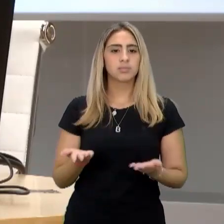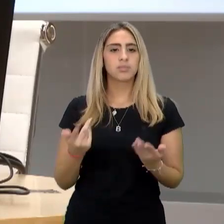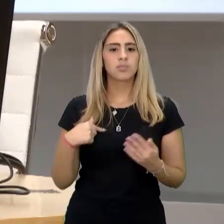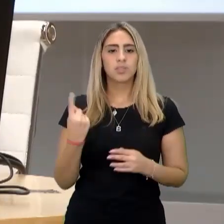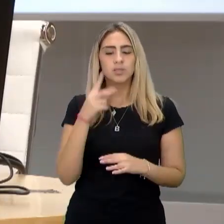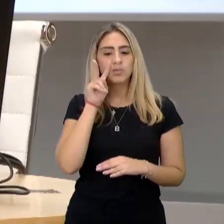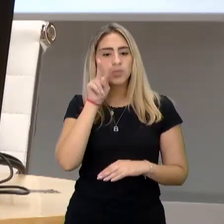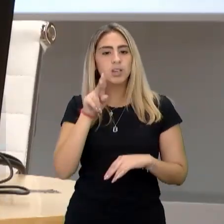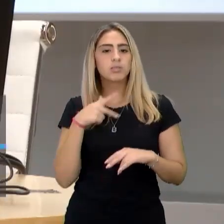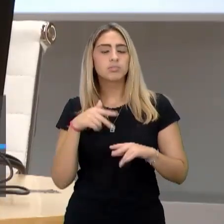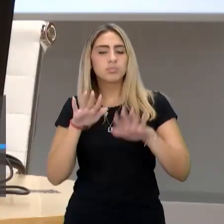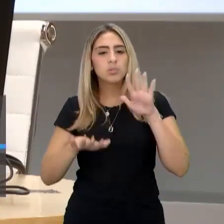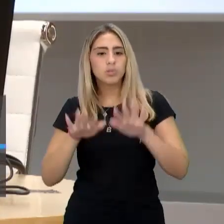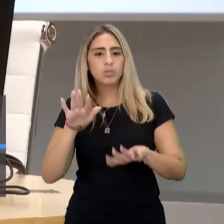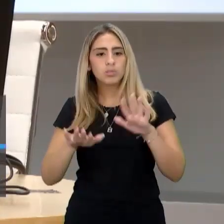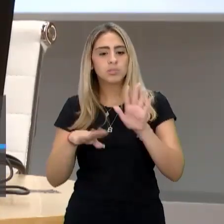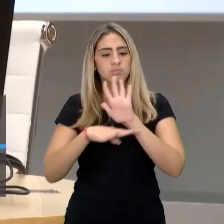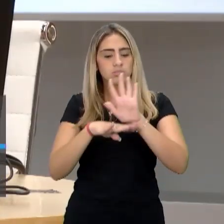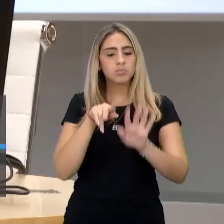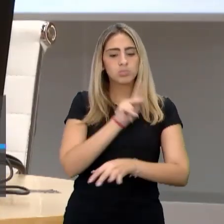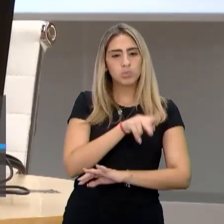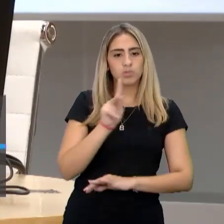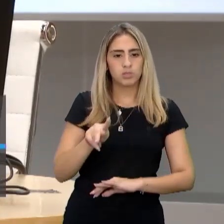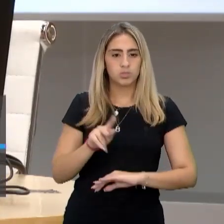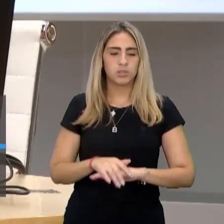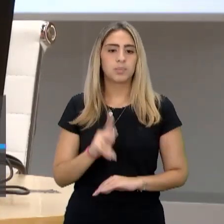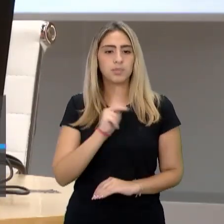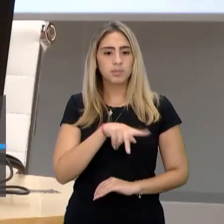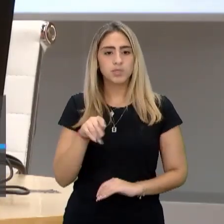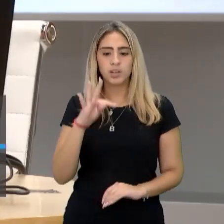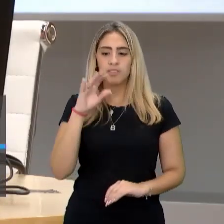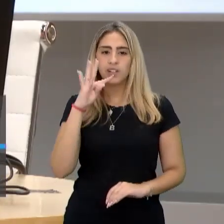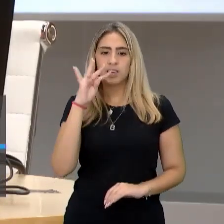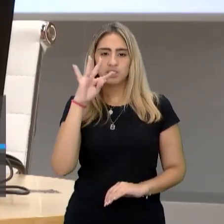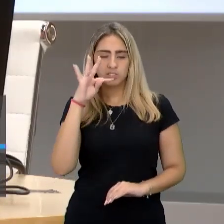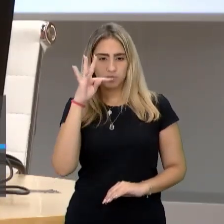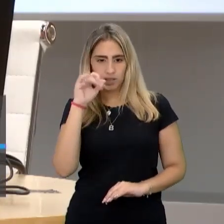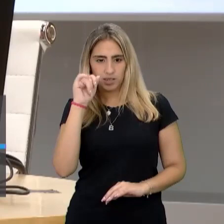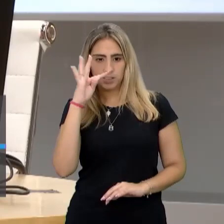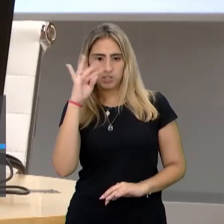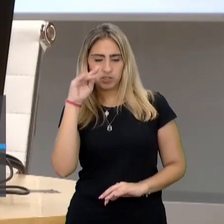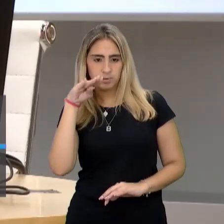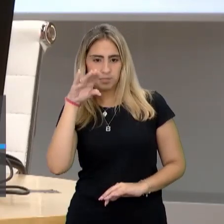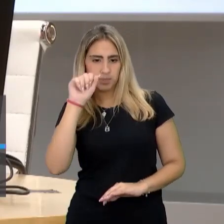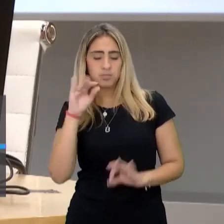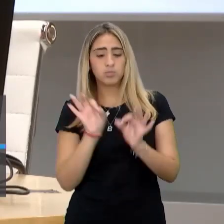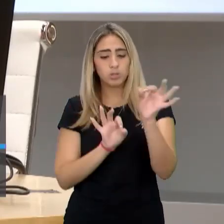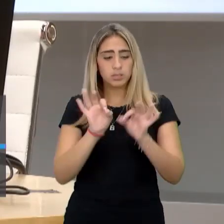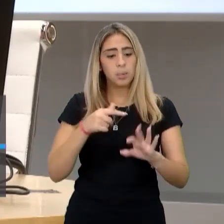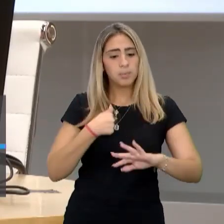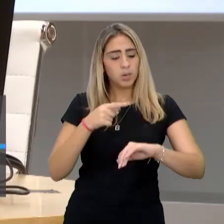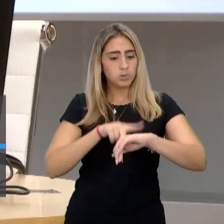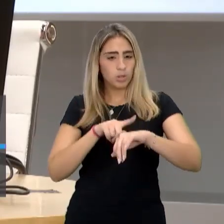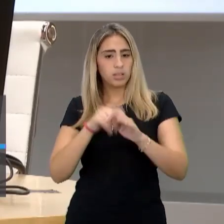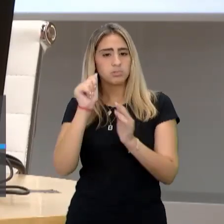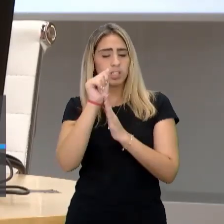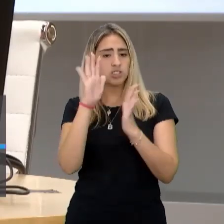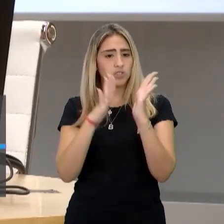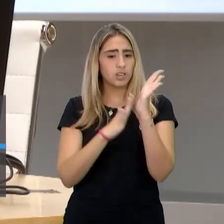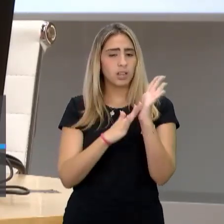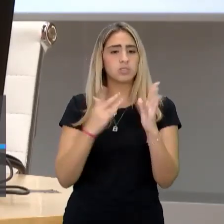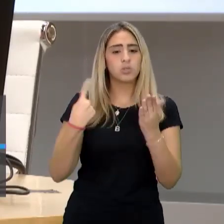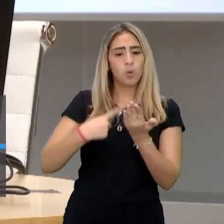algumas contribuições então, de alguns professores. A professora Fátima, ela colocou organizar meus horários das atividades,